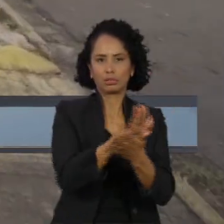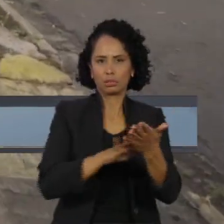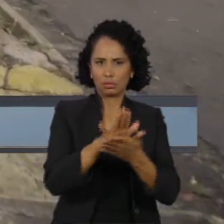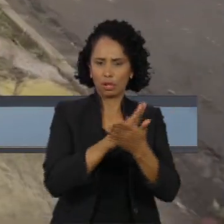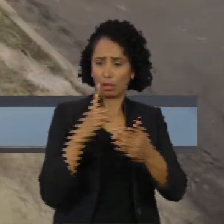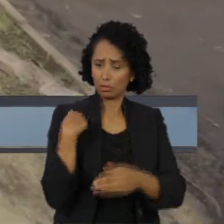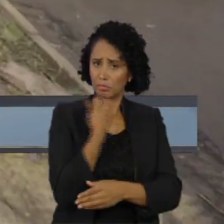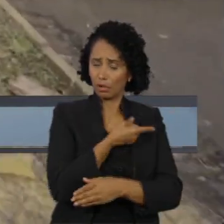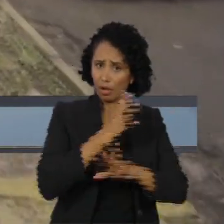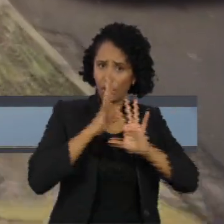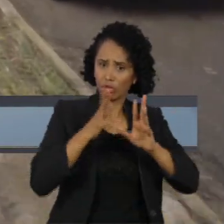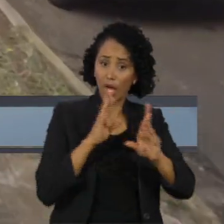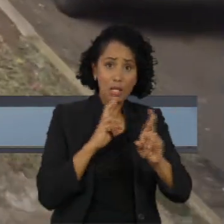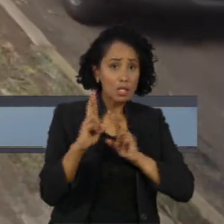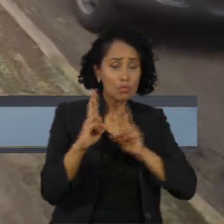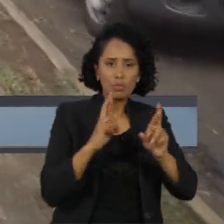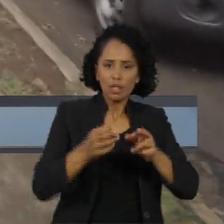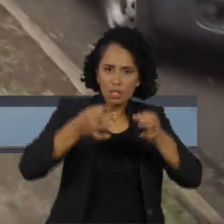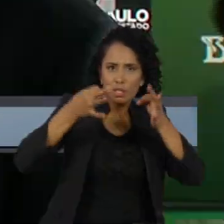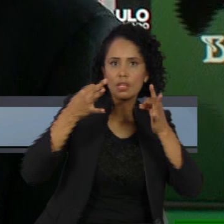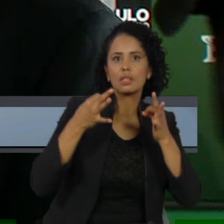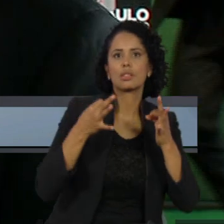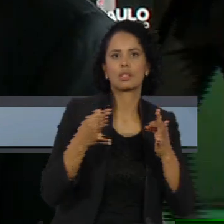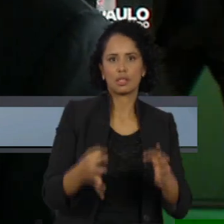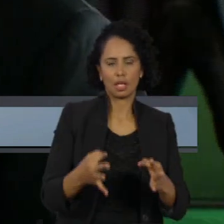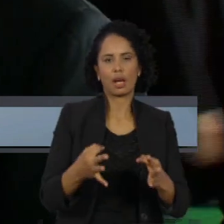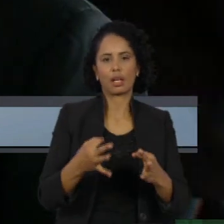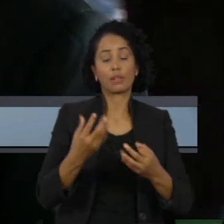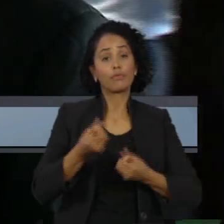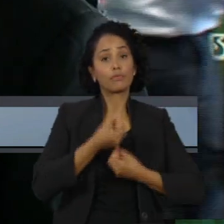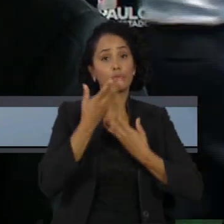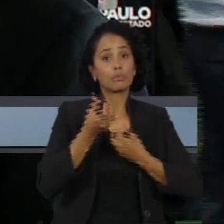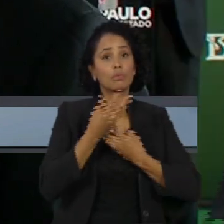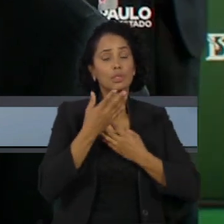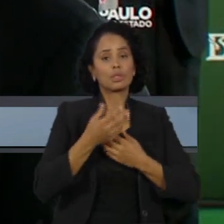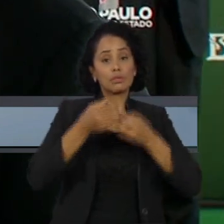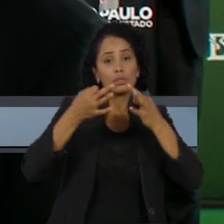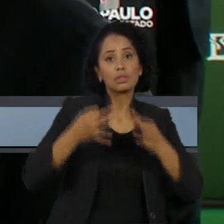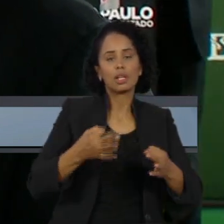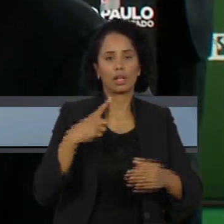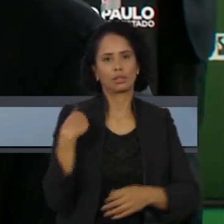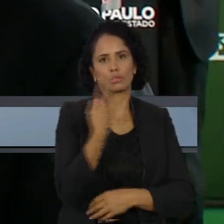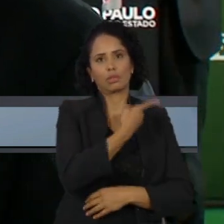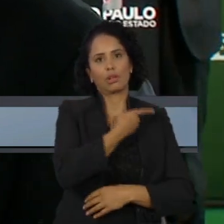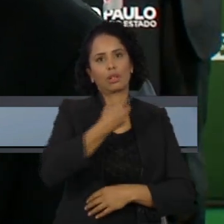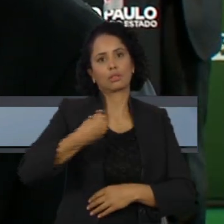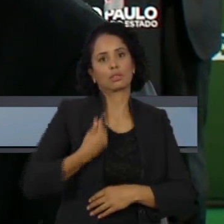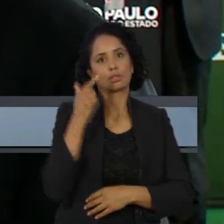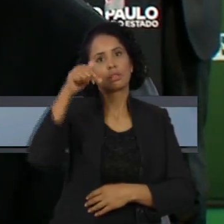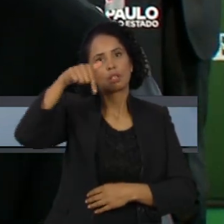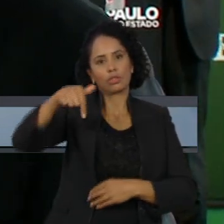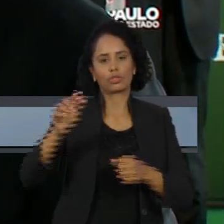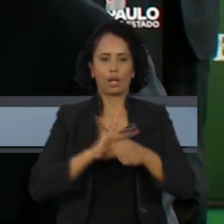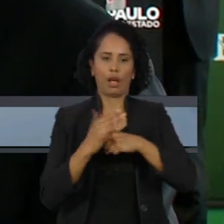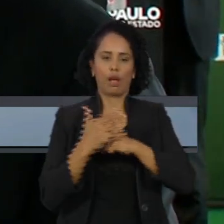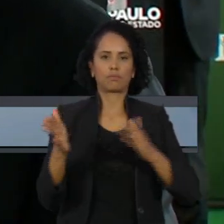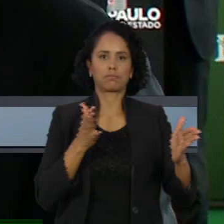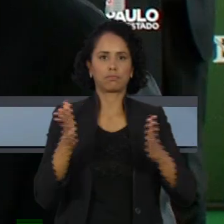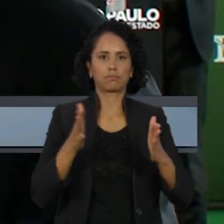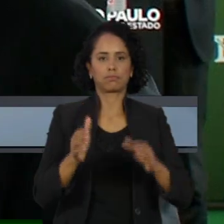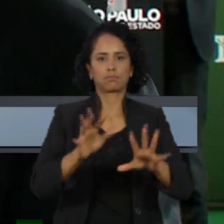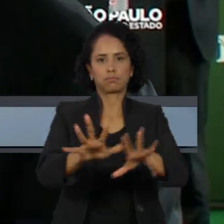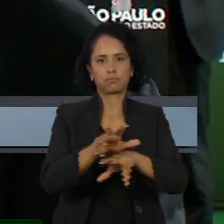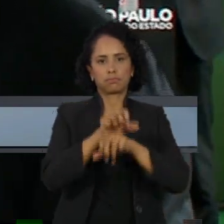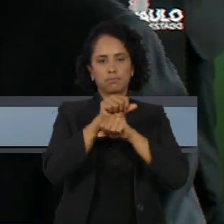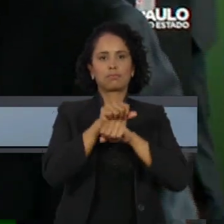ter uma resposta para a comunidade muito maior e nós vamos poder sair dessa situação que nós nos encontramos no momento atual. Muito